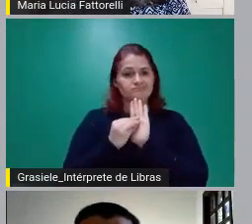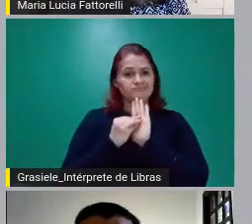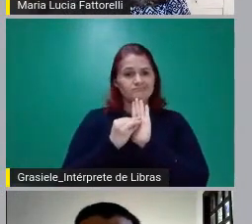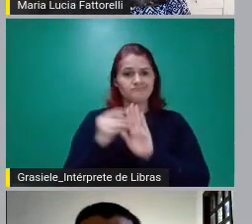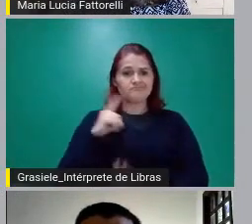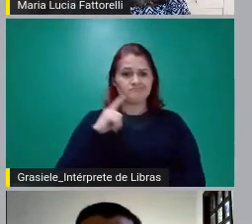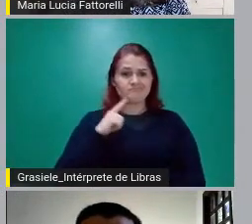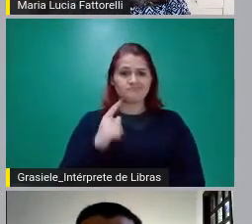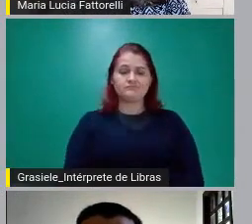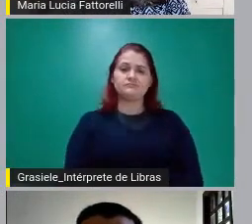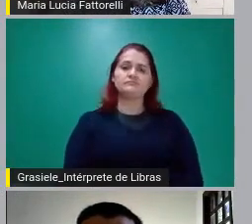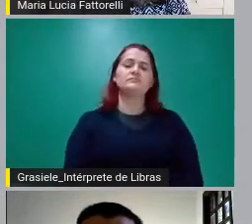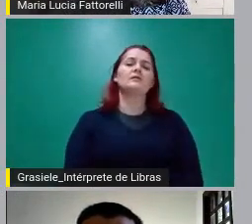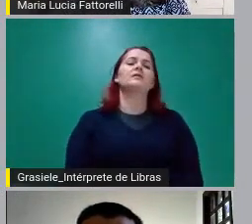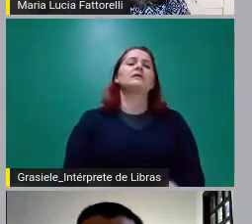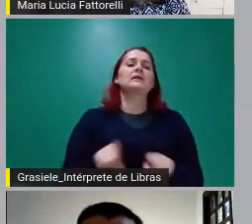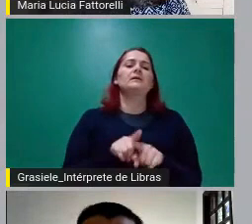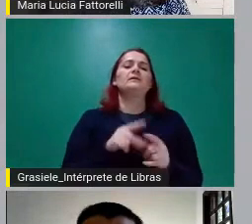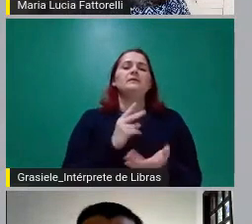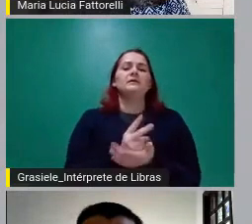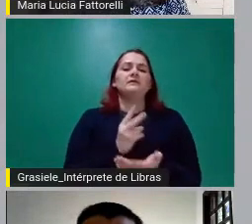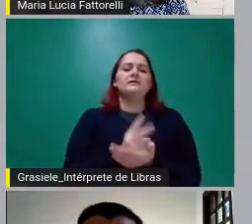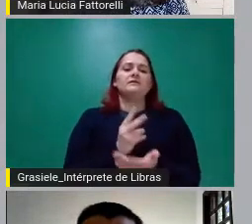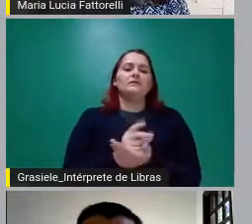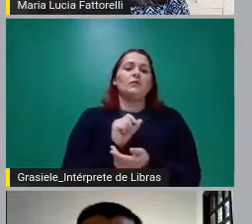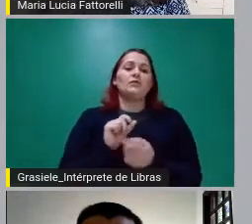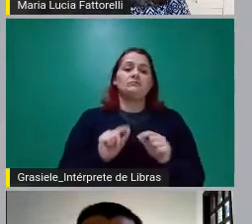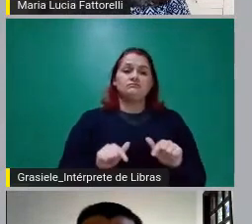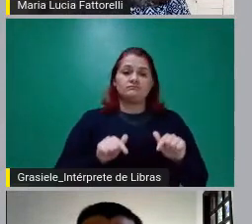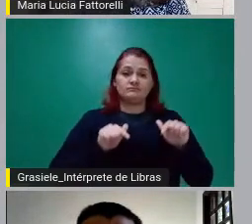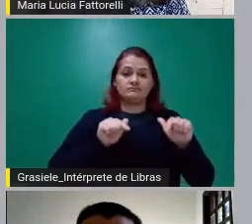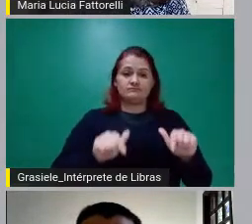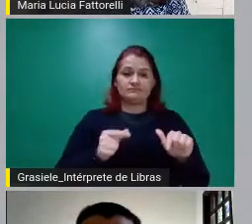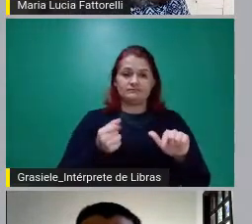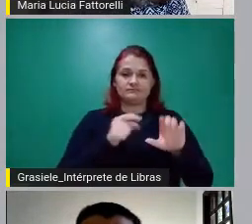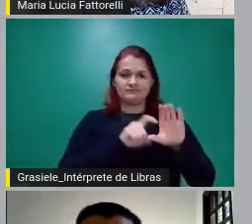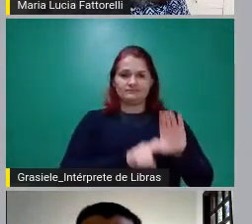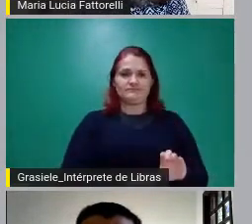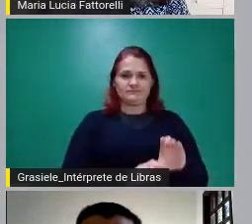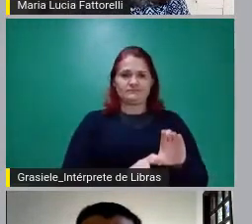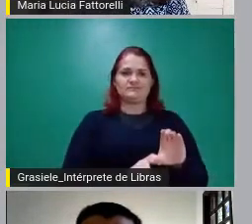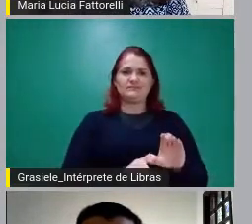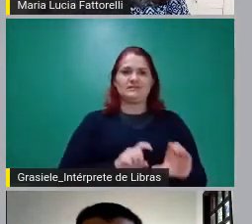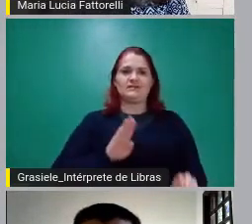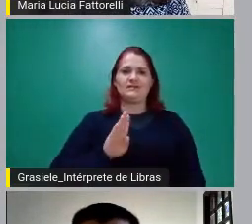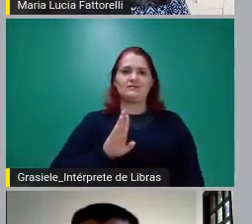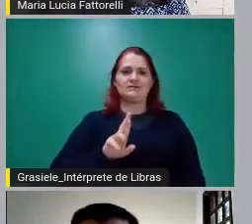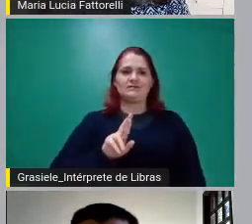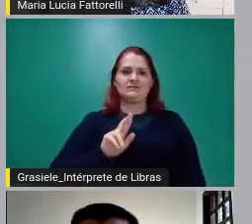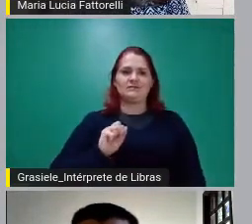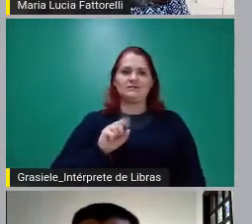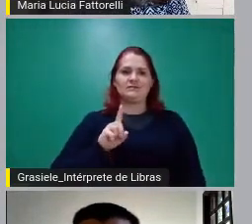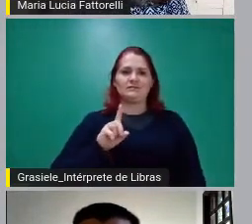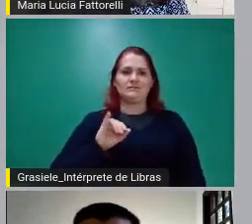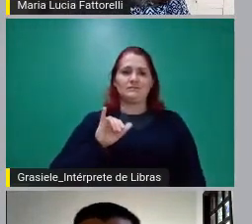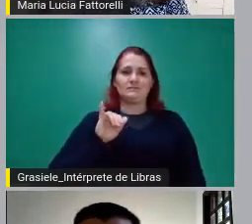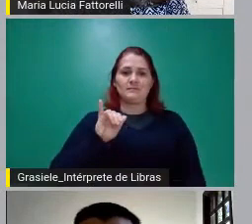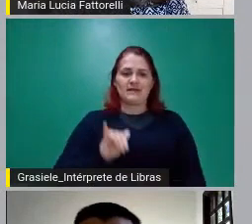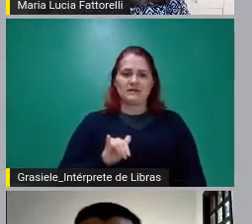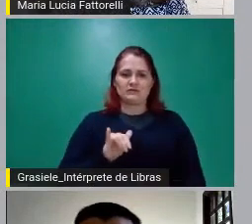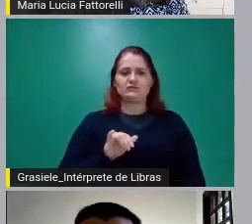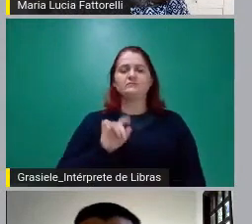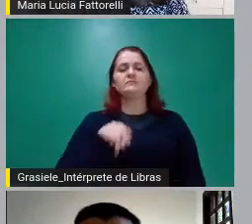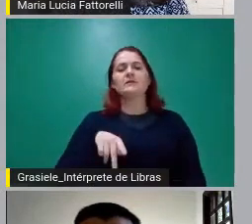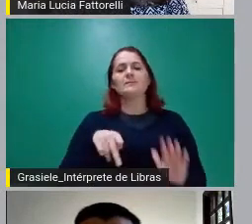Seguindo um pouco mais à frente, você tem a conversão dos títulos Braid, que foi essa operação de conversão